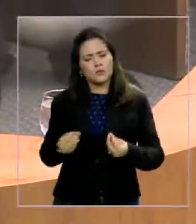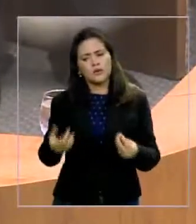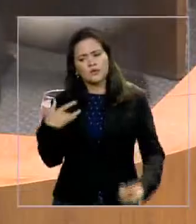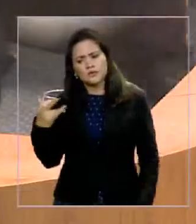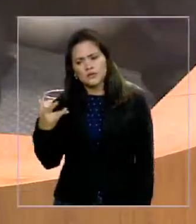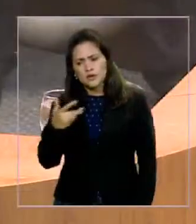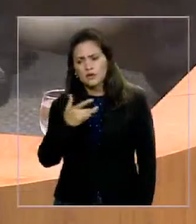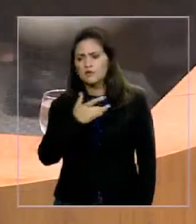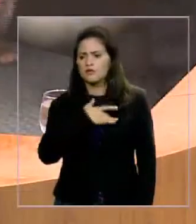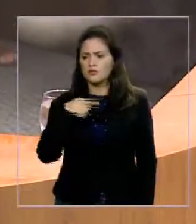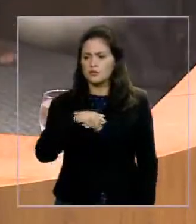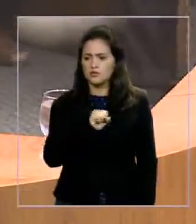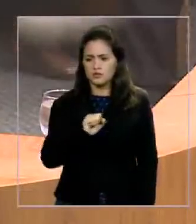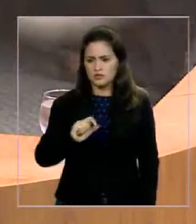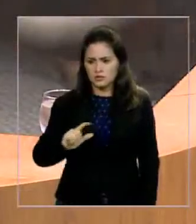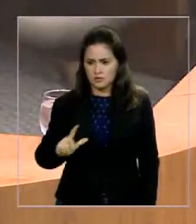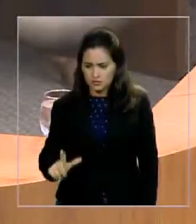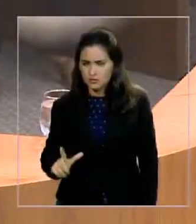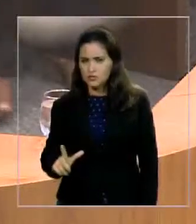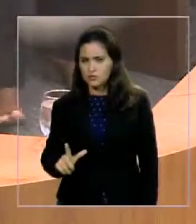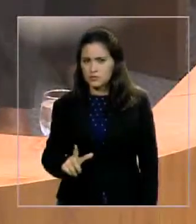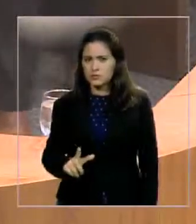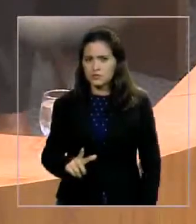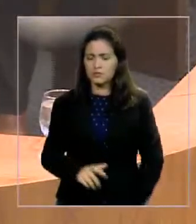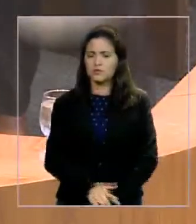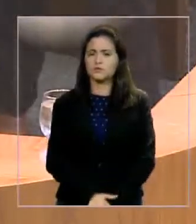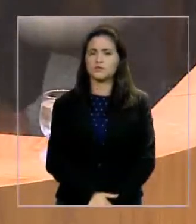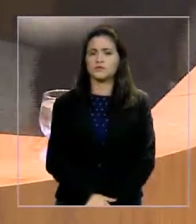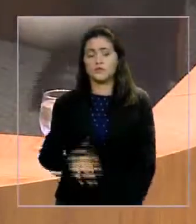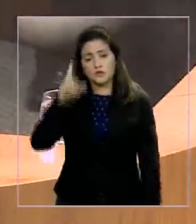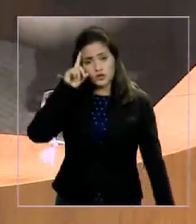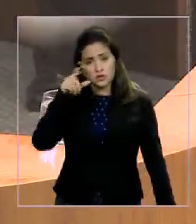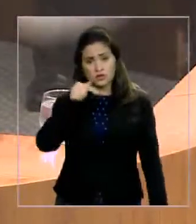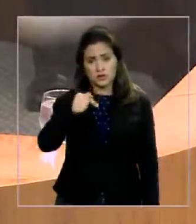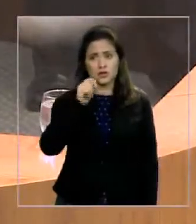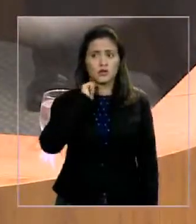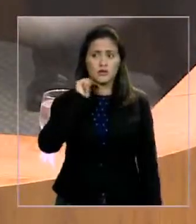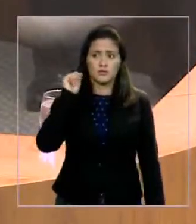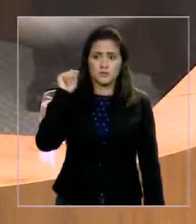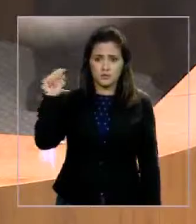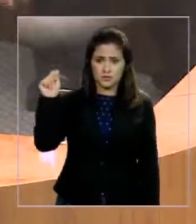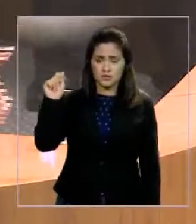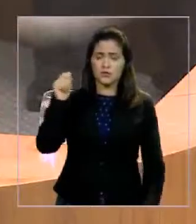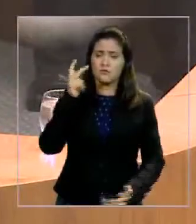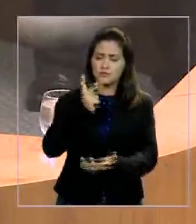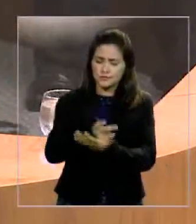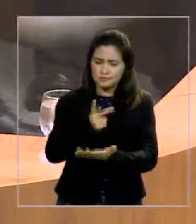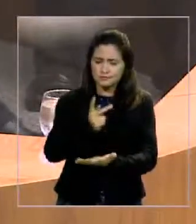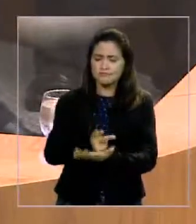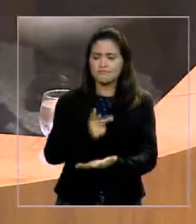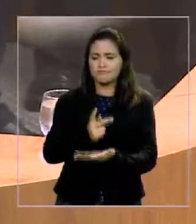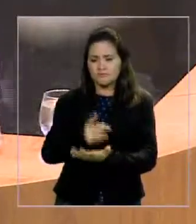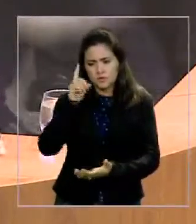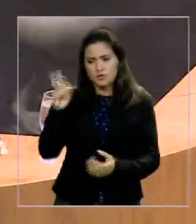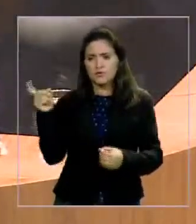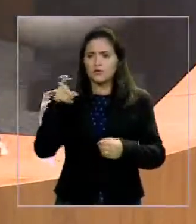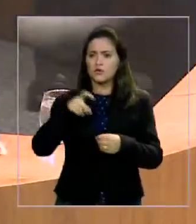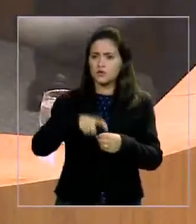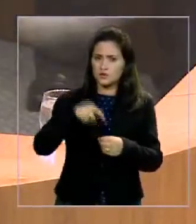temos duas saúdes em São Luís e eu evidenciei na época, no dia 7 de abril, no mesmo dia, quando voltei do Socorrão 2, eu evidenciei